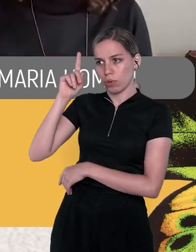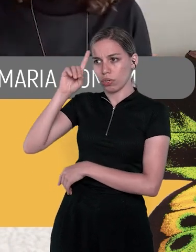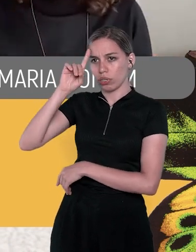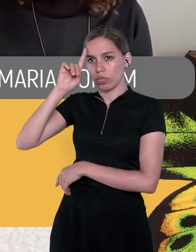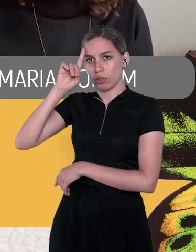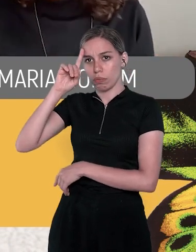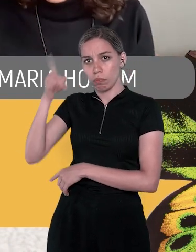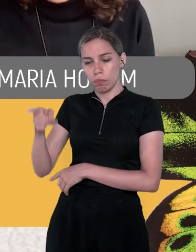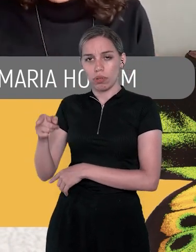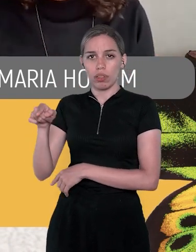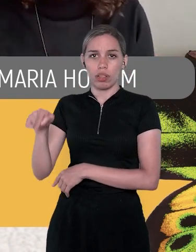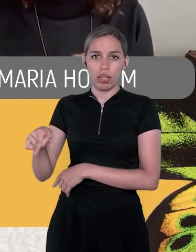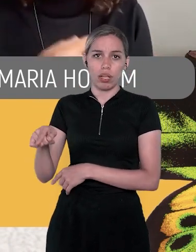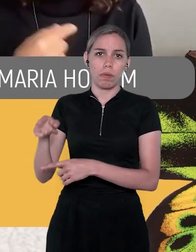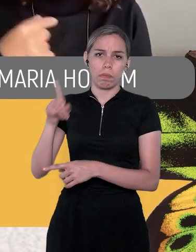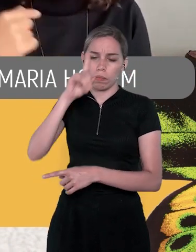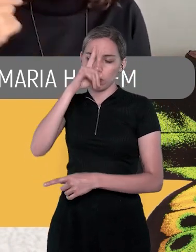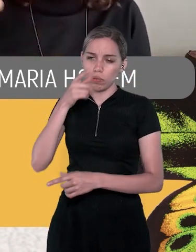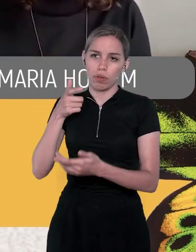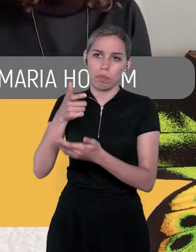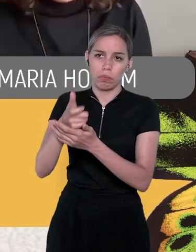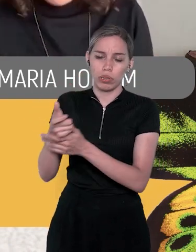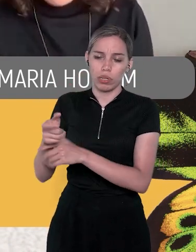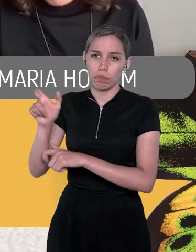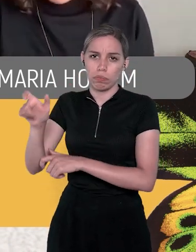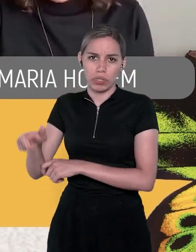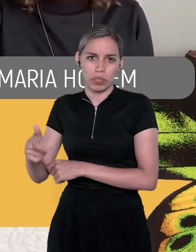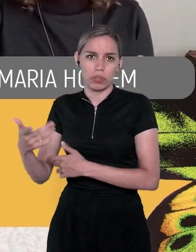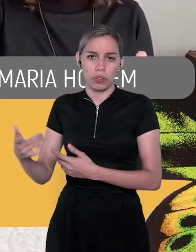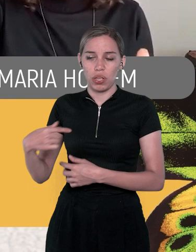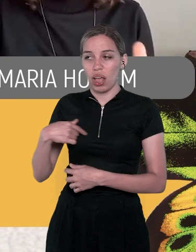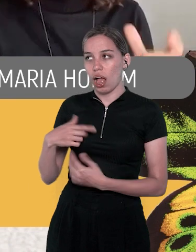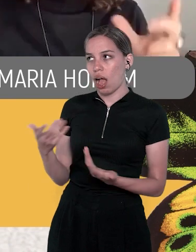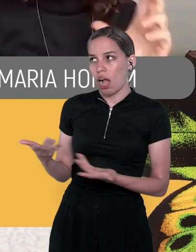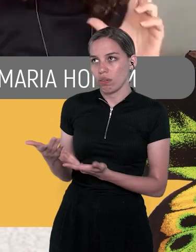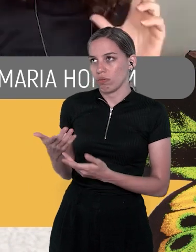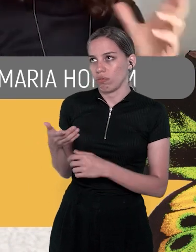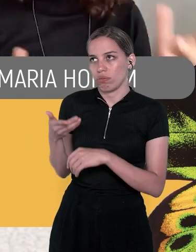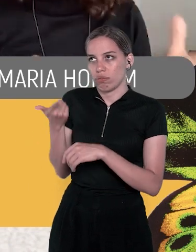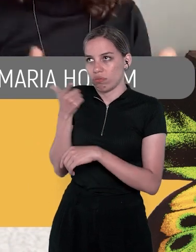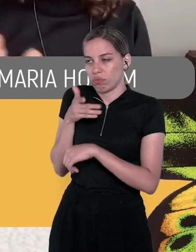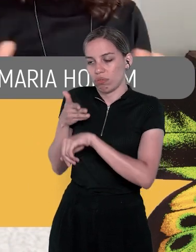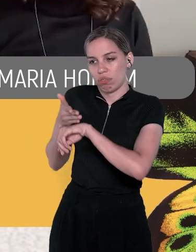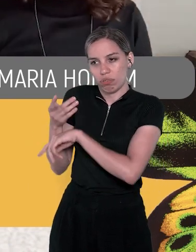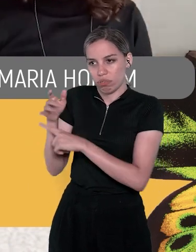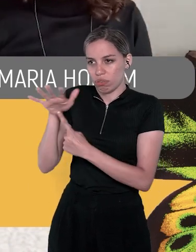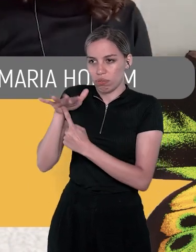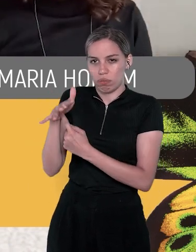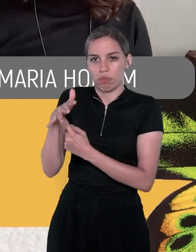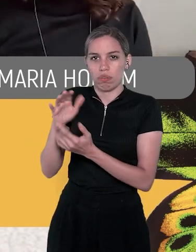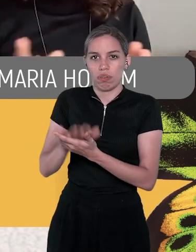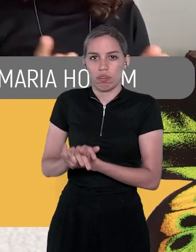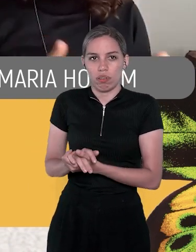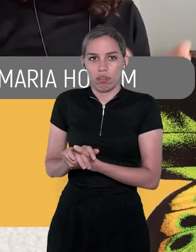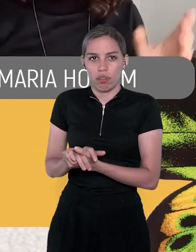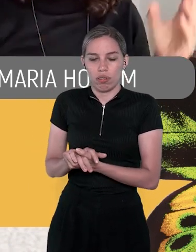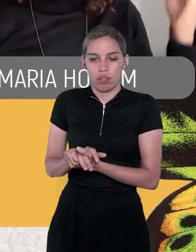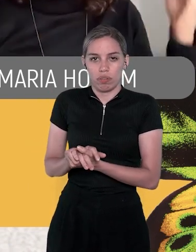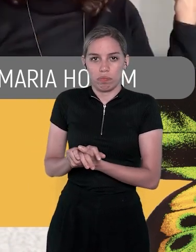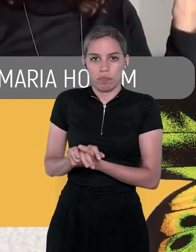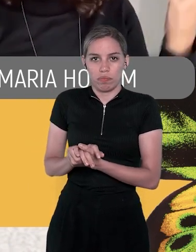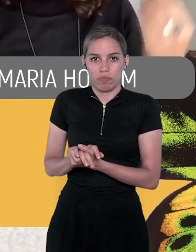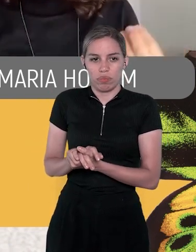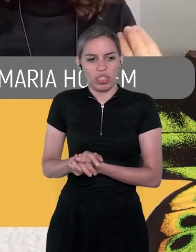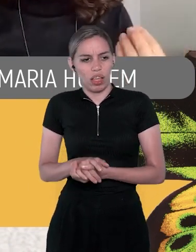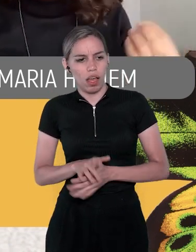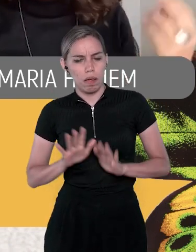entendendo a engrenagem. Ah, tá, tem essa tal de Cracolândia, peraí, como é que é o tráfico? Como é que é a galera